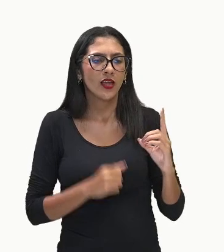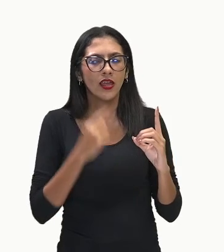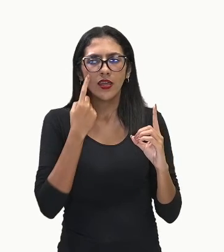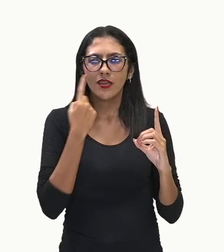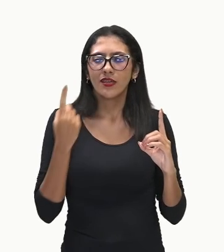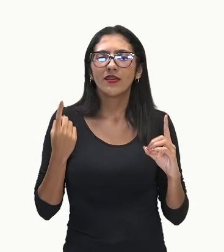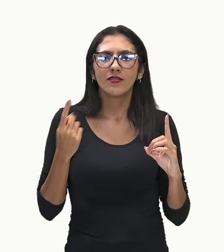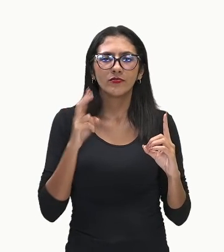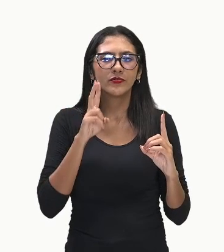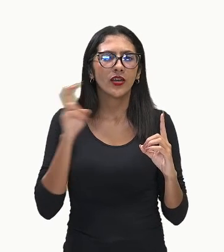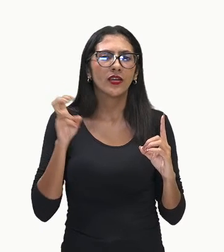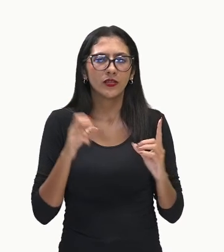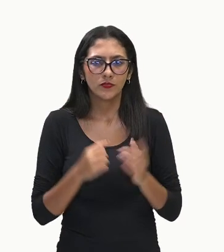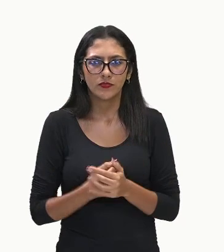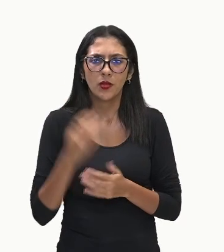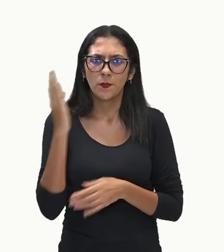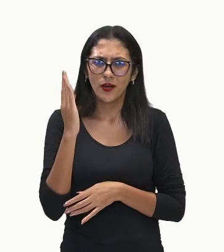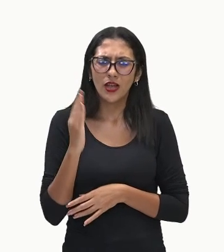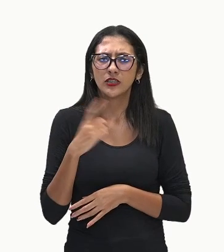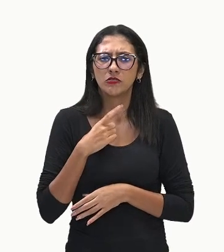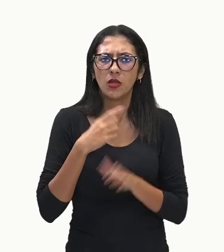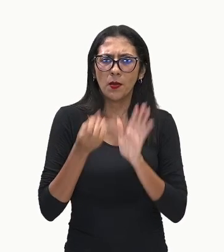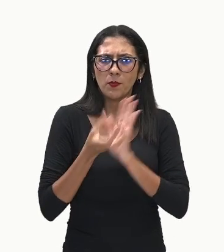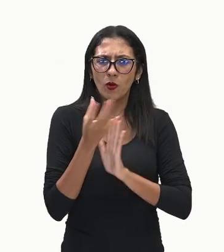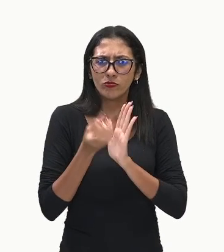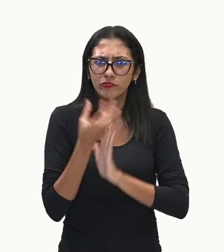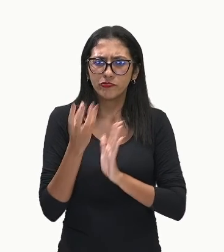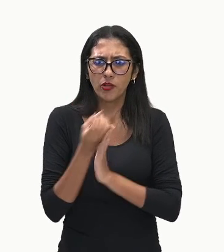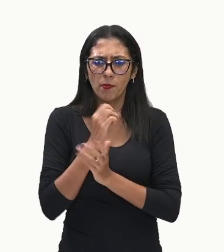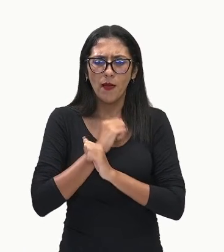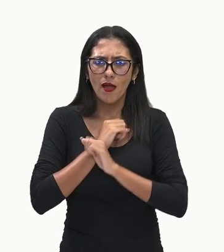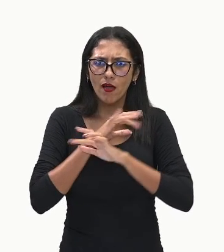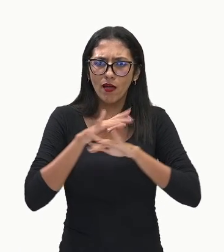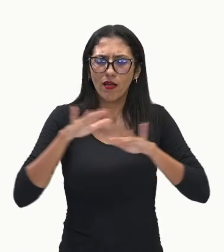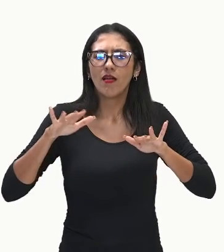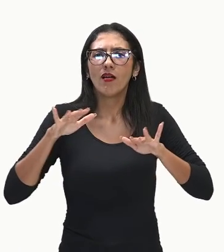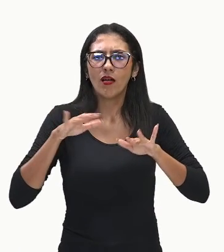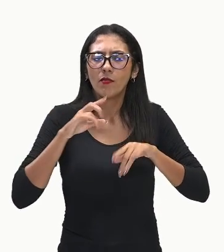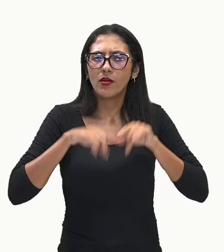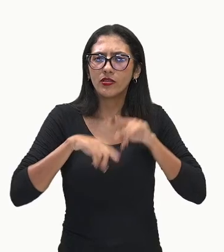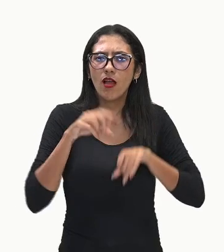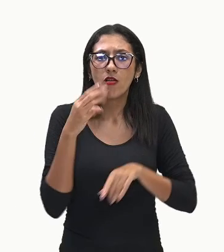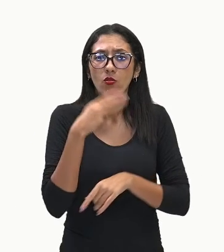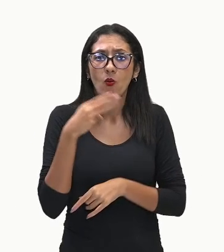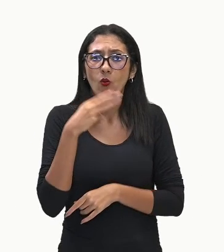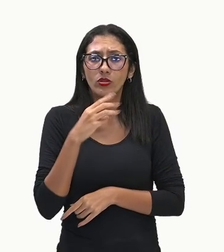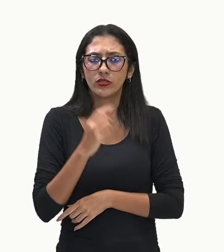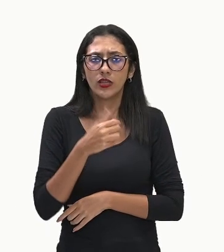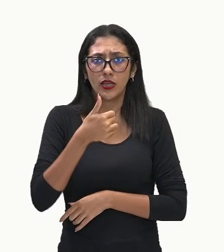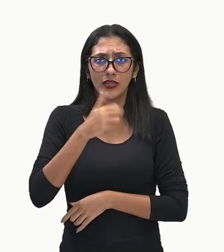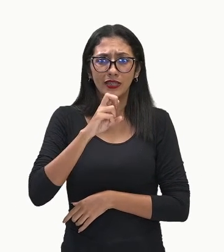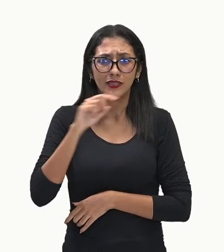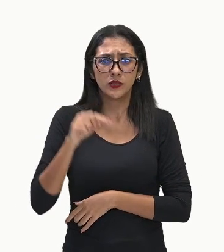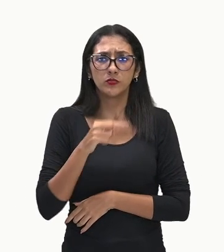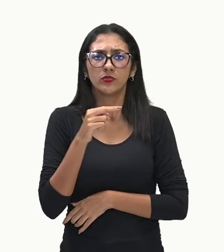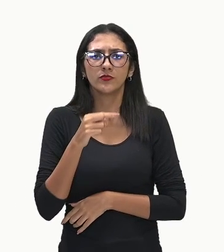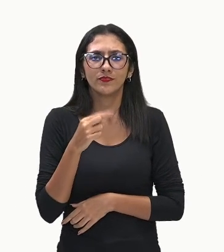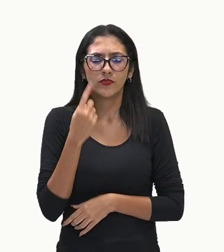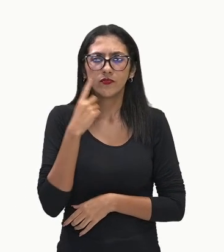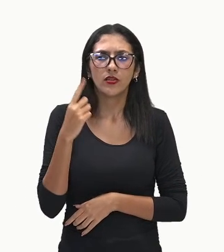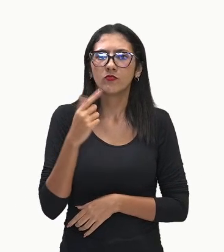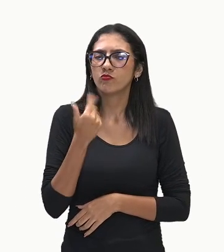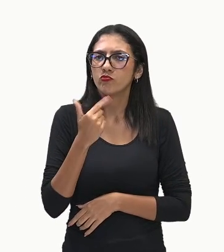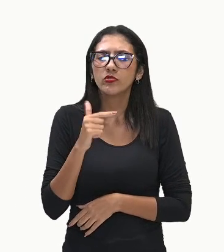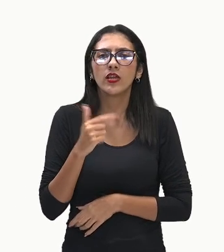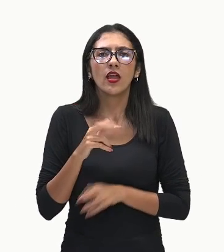brasileiro. Brasil inunda o mercado mundial com a produção de 15 mil toneladas. Não fala nada sobre importação e exportação